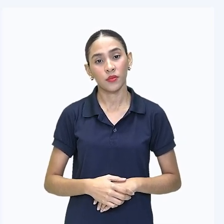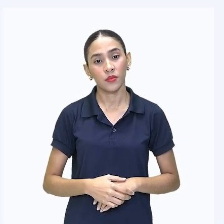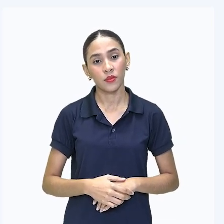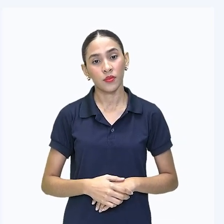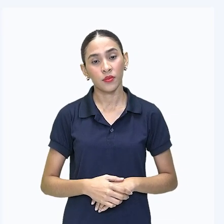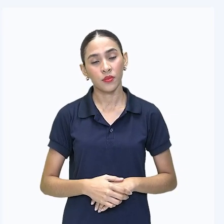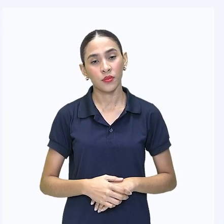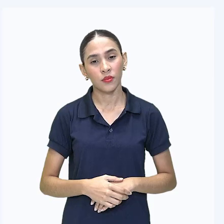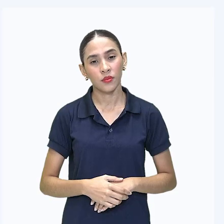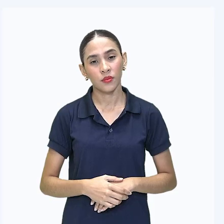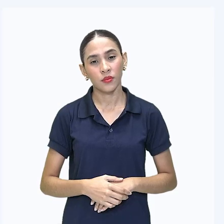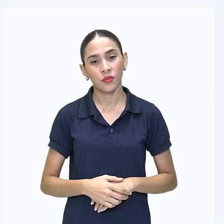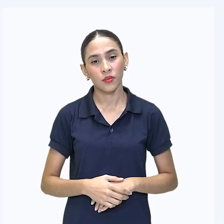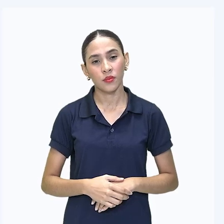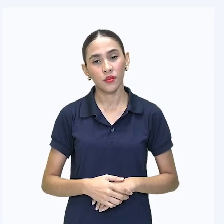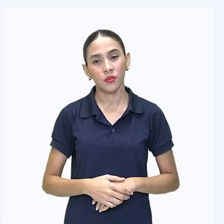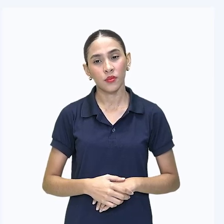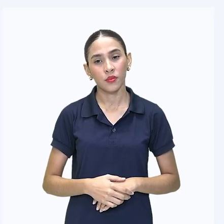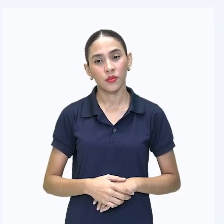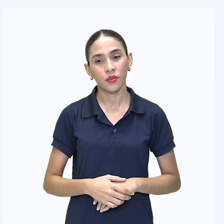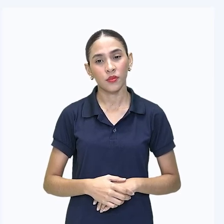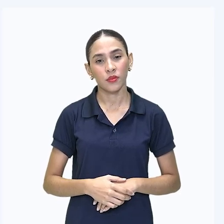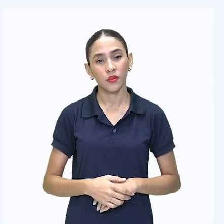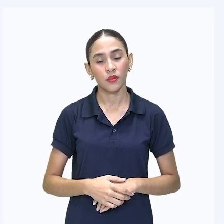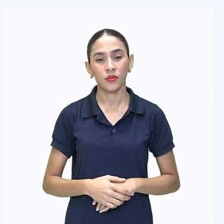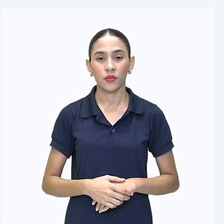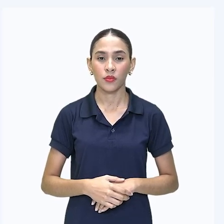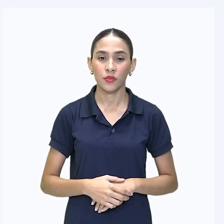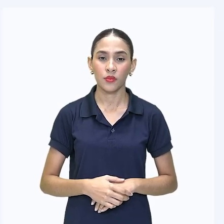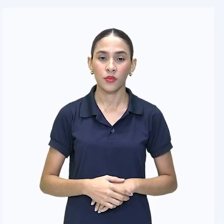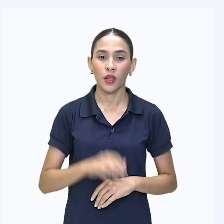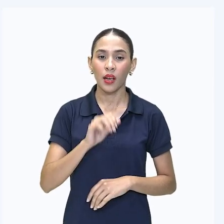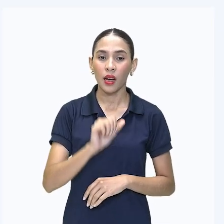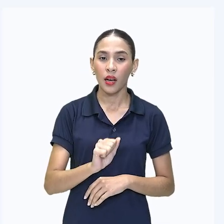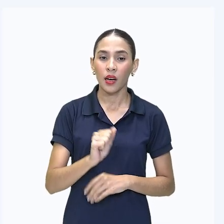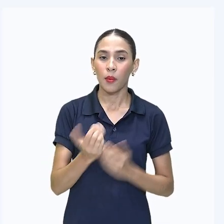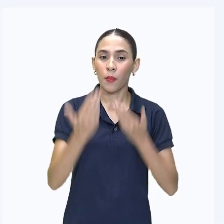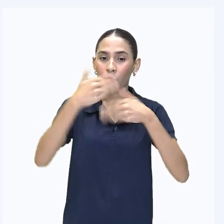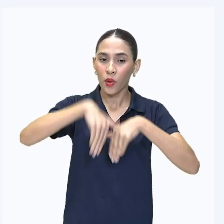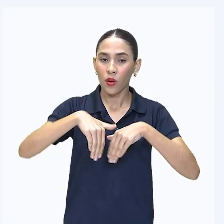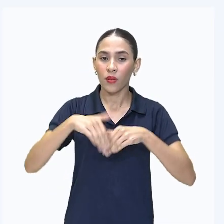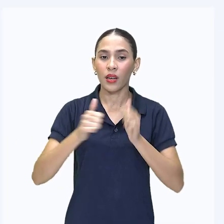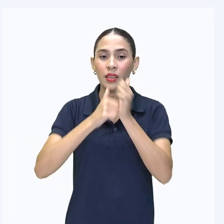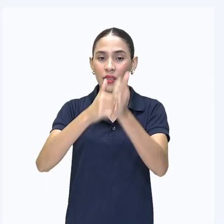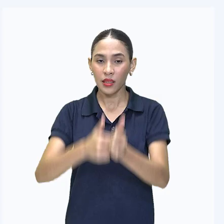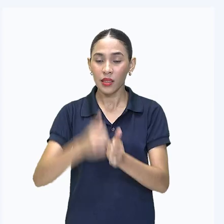A avaliação que é a trilha de aprendizagem,